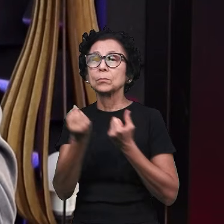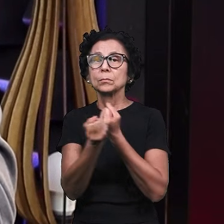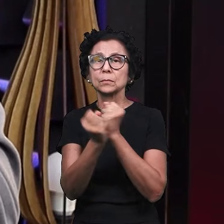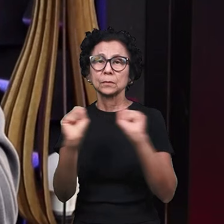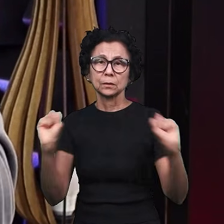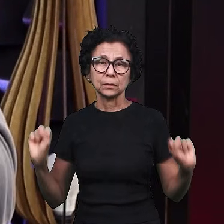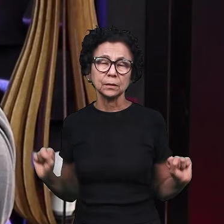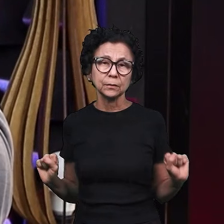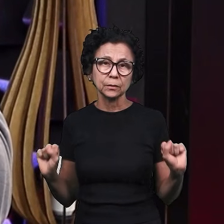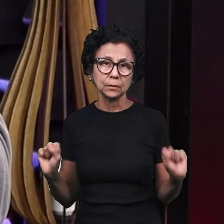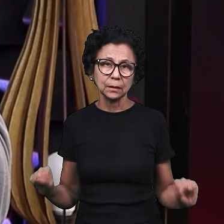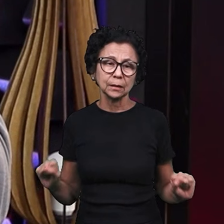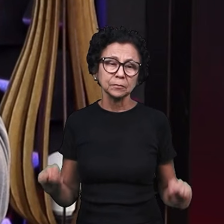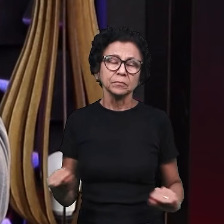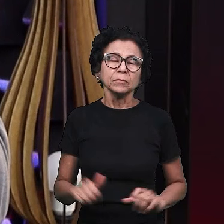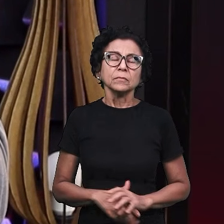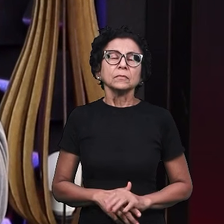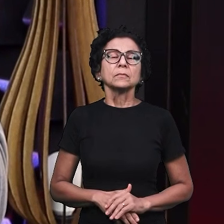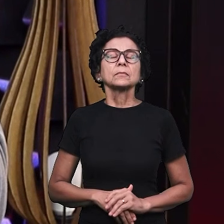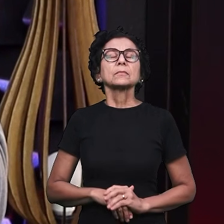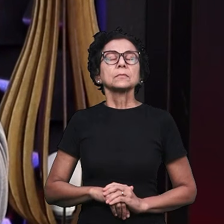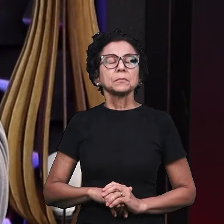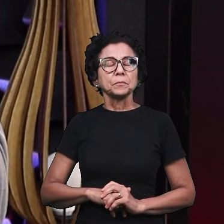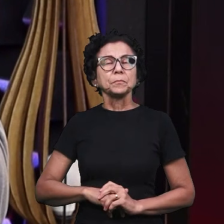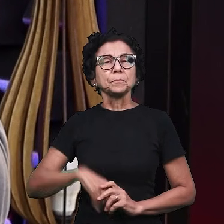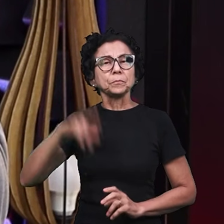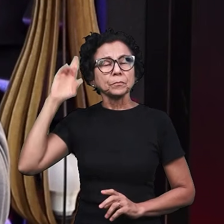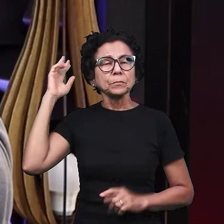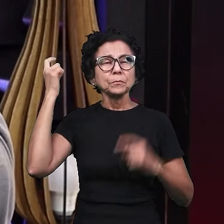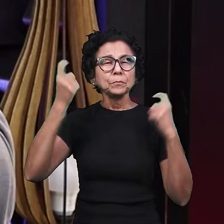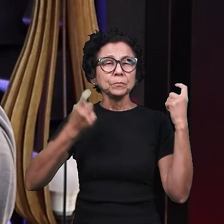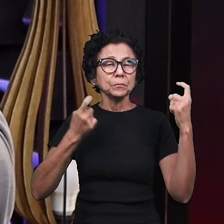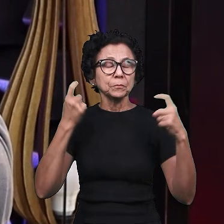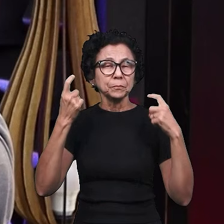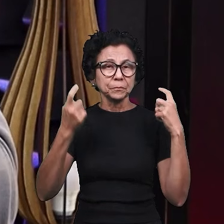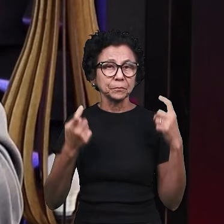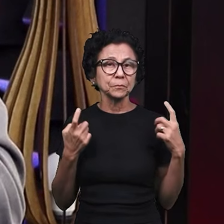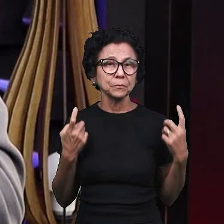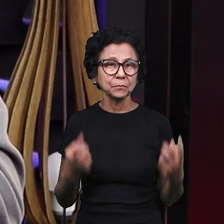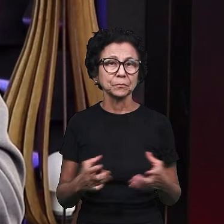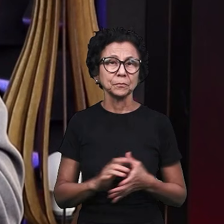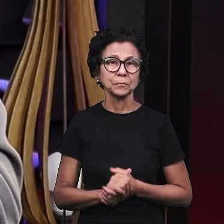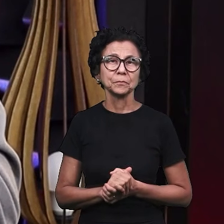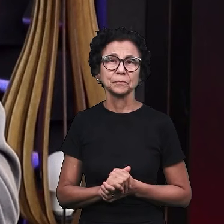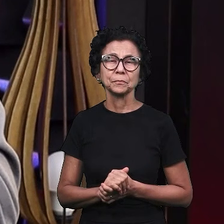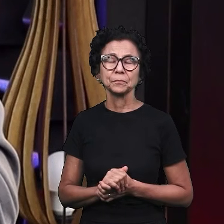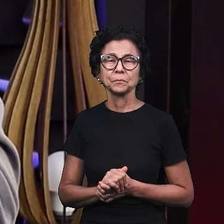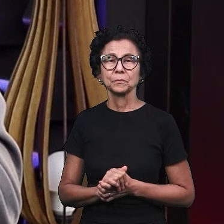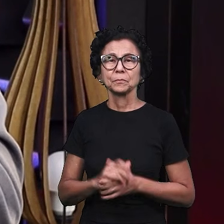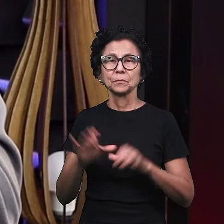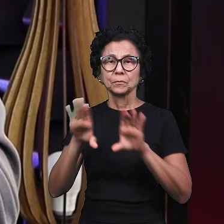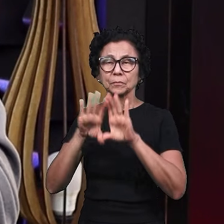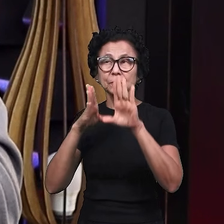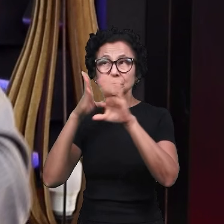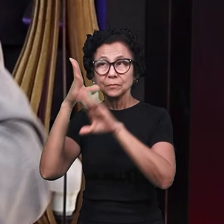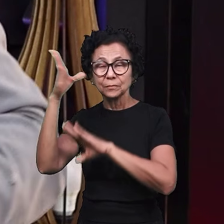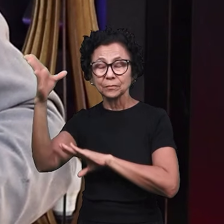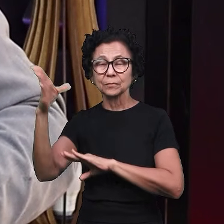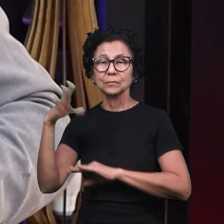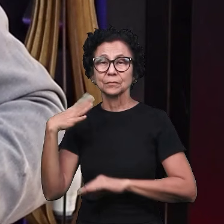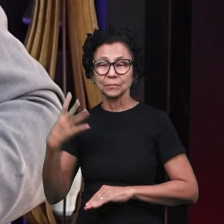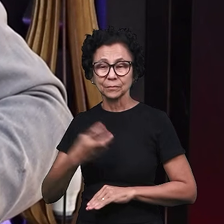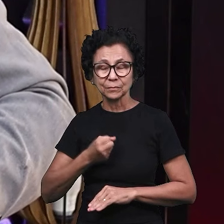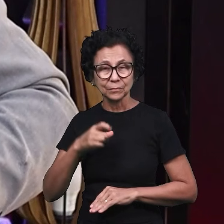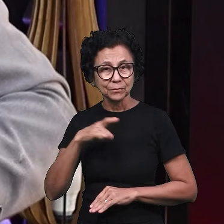Deus. Então, a grande preocupação do Senhor era isso, é que o homem pudesse ver a Deus. Então, nós vemos